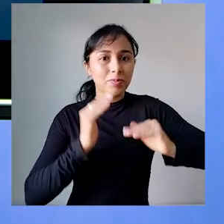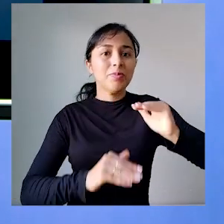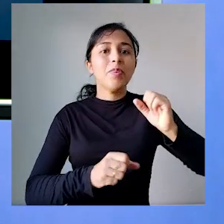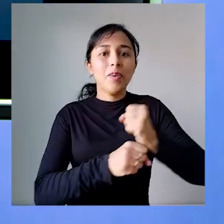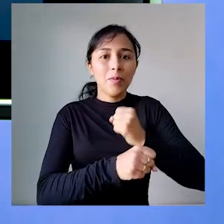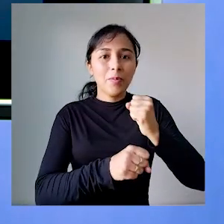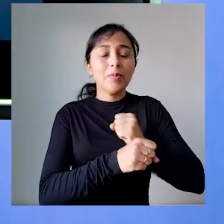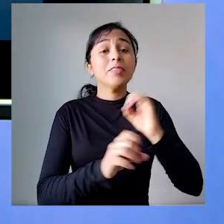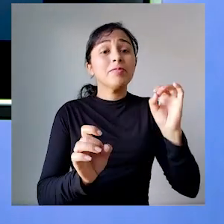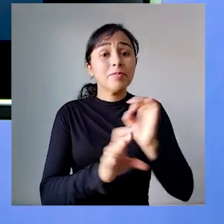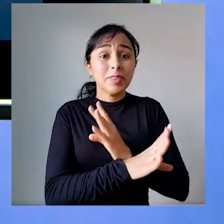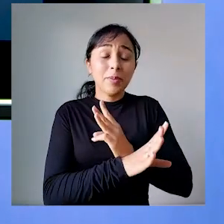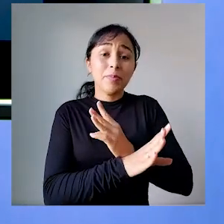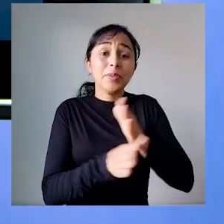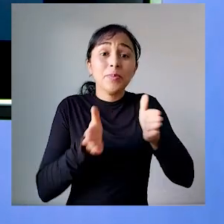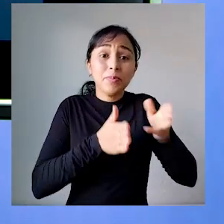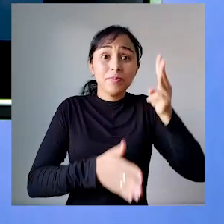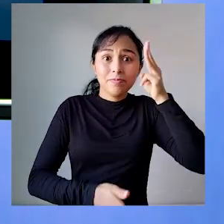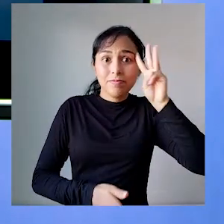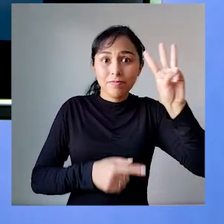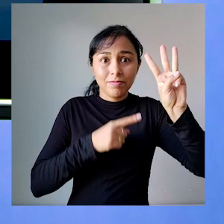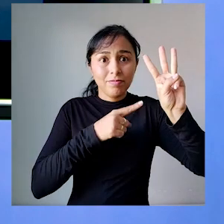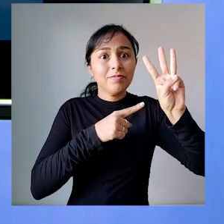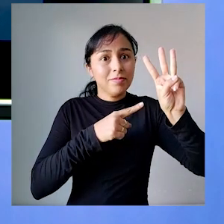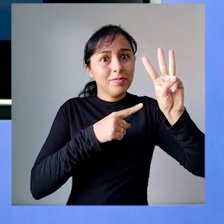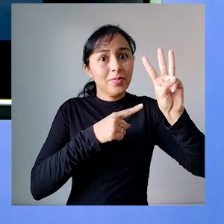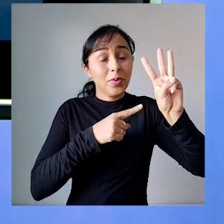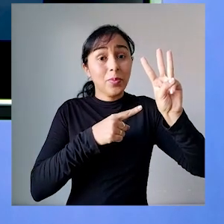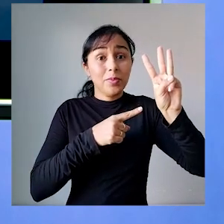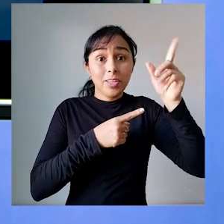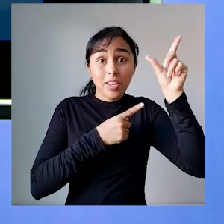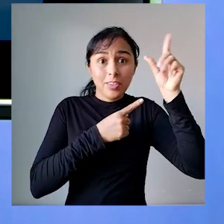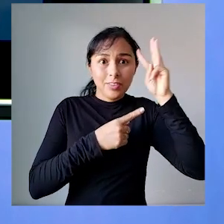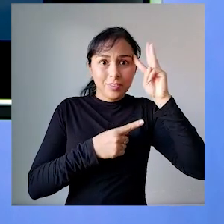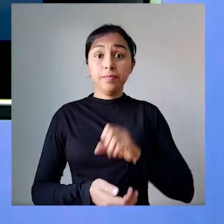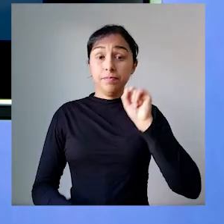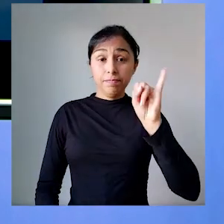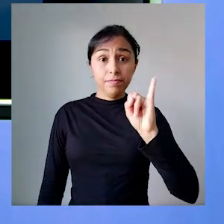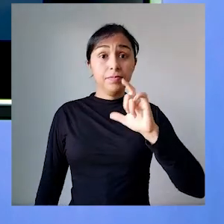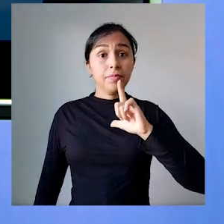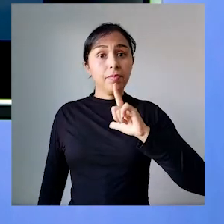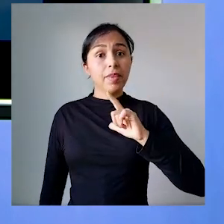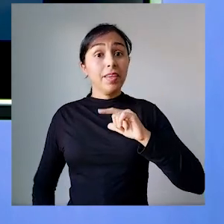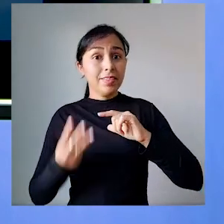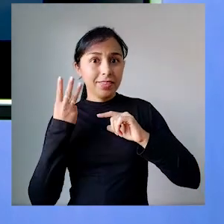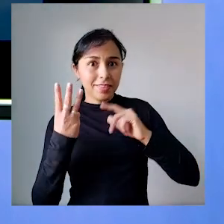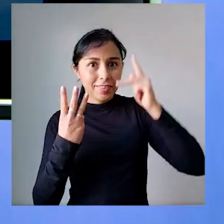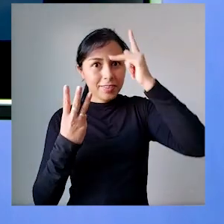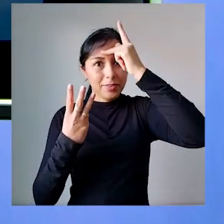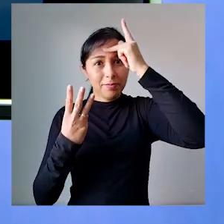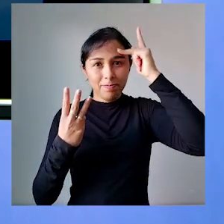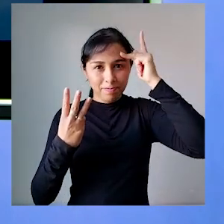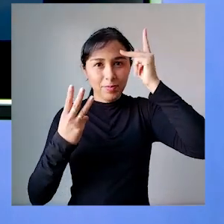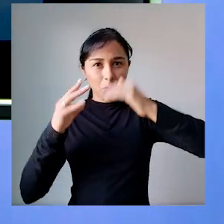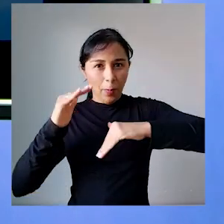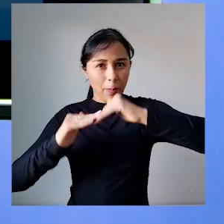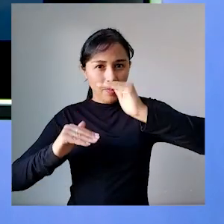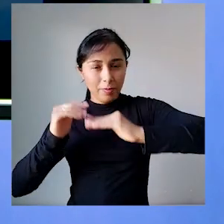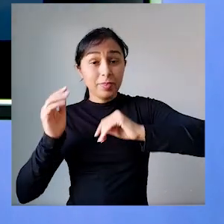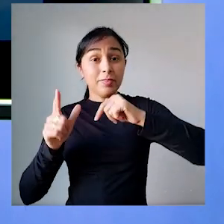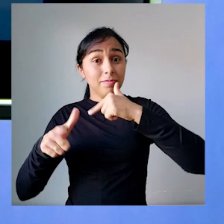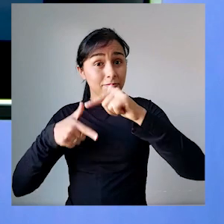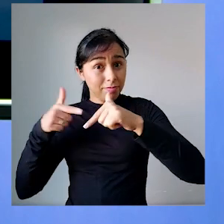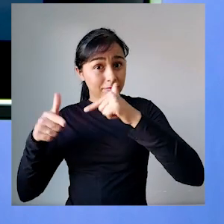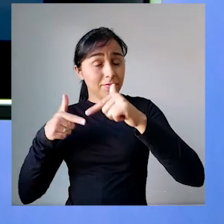perguntando se são grandezas diretamente ou inversamente proporcional. Então, se eu tenho 3 pessoas trabalhando para terminar